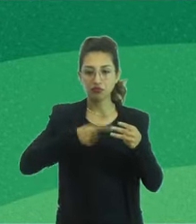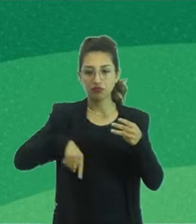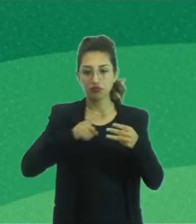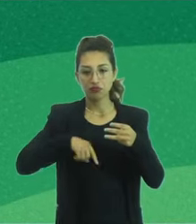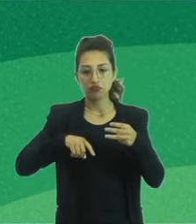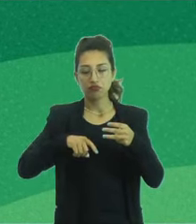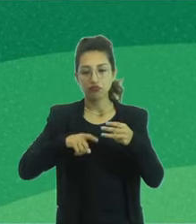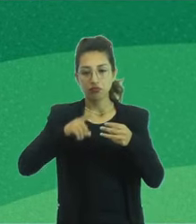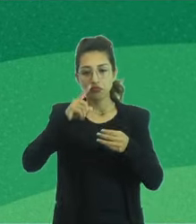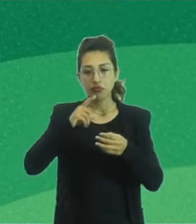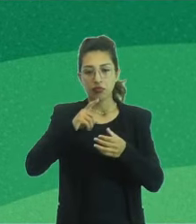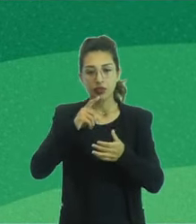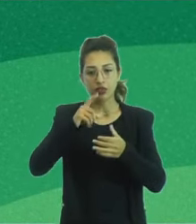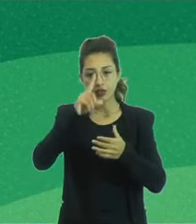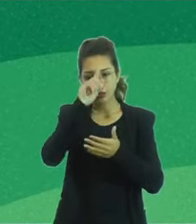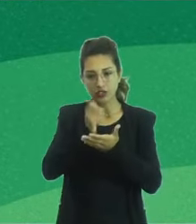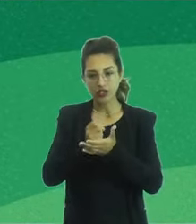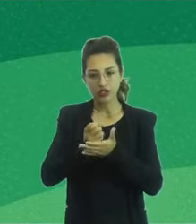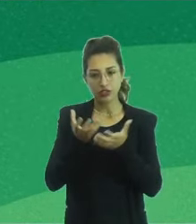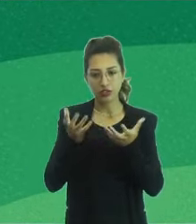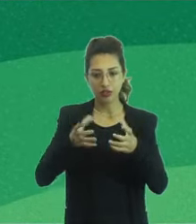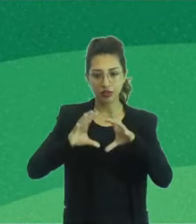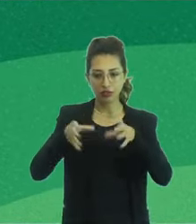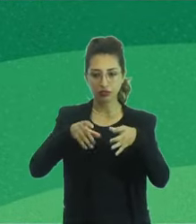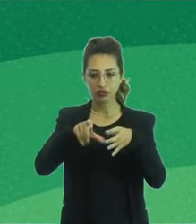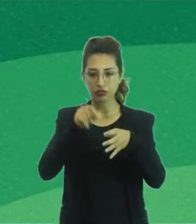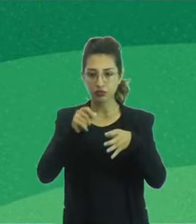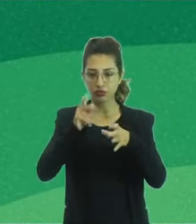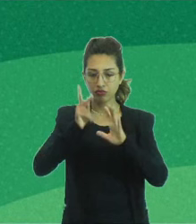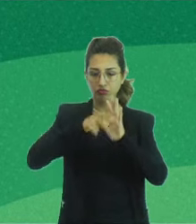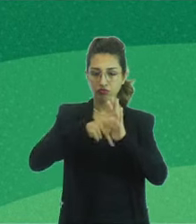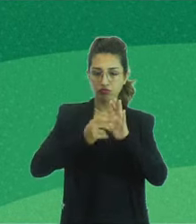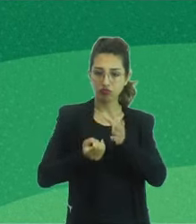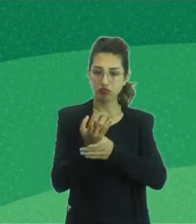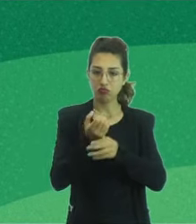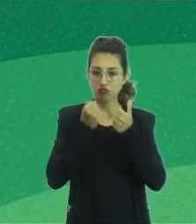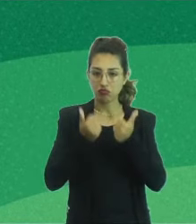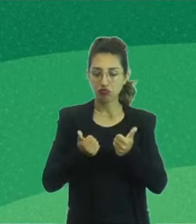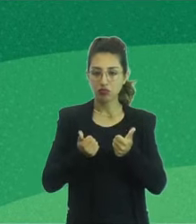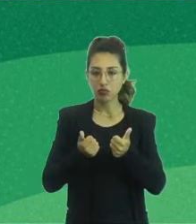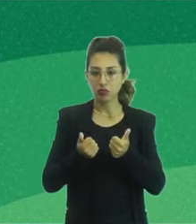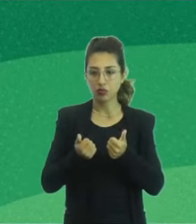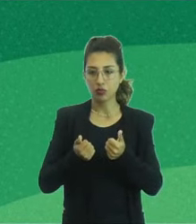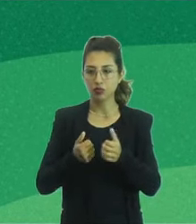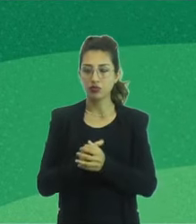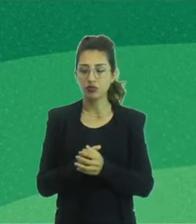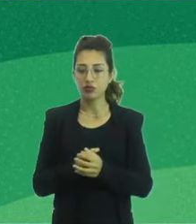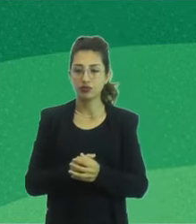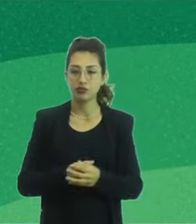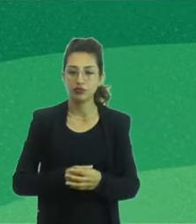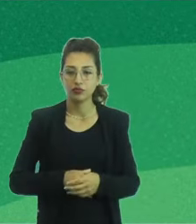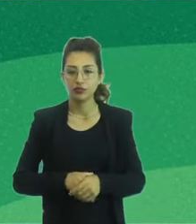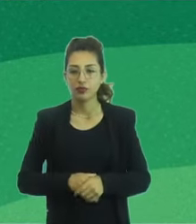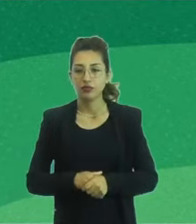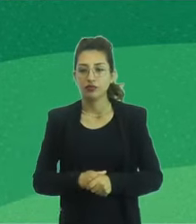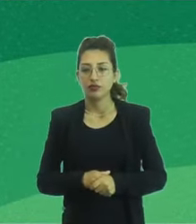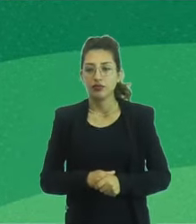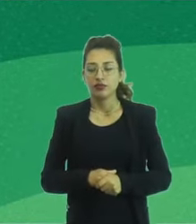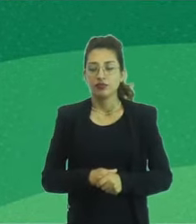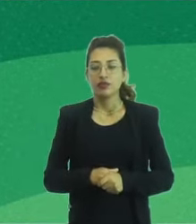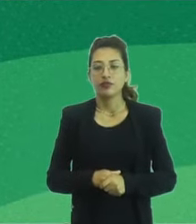fazer isso aqui porque eu acho que acredito fielmente nesse projeto estivesse que acreditar em mim mesmo talvez não daria muito certo e